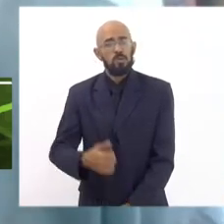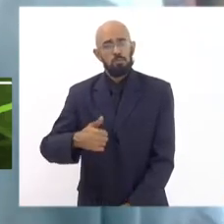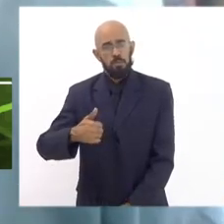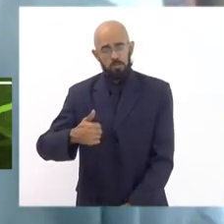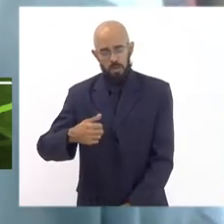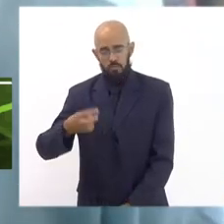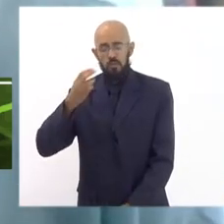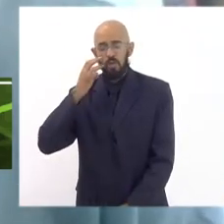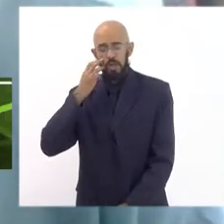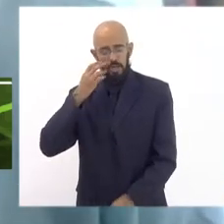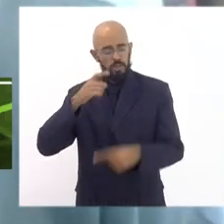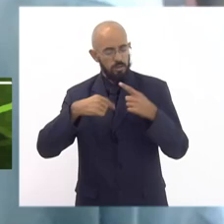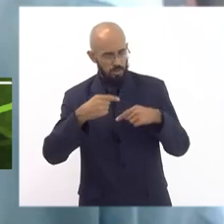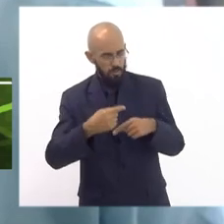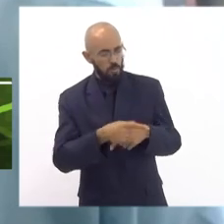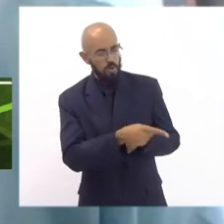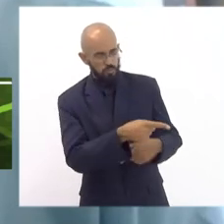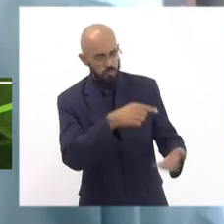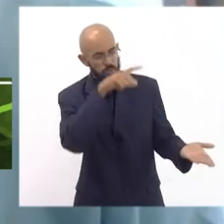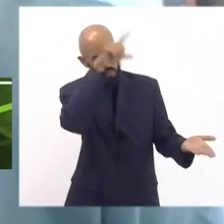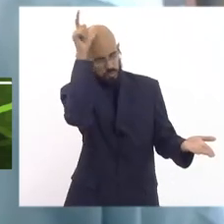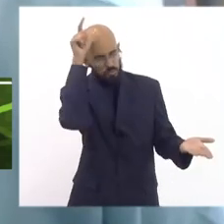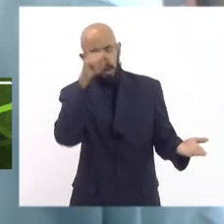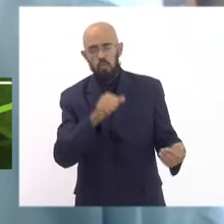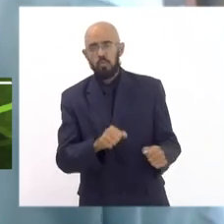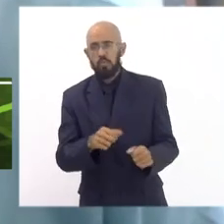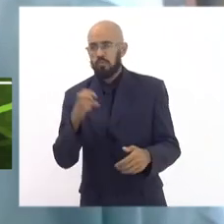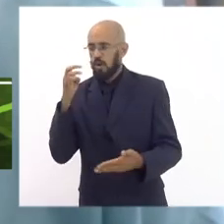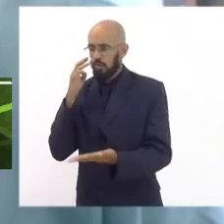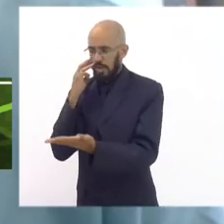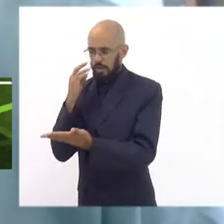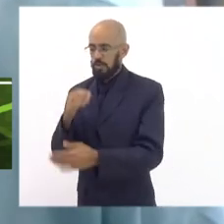Deputado Valdec, depois você. Deputado Valdec.